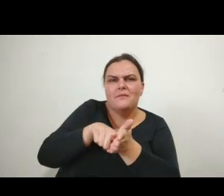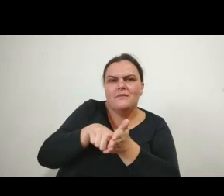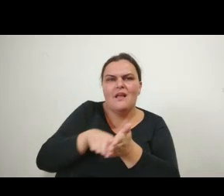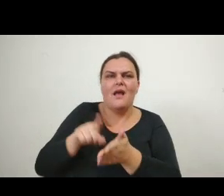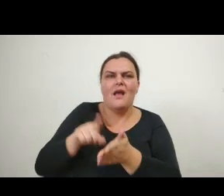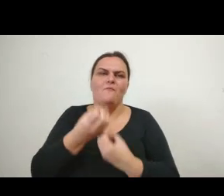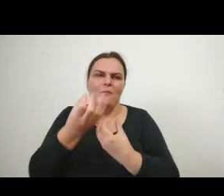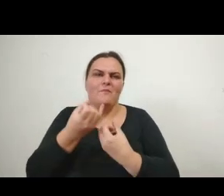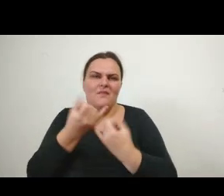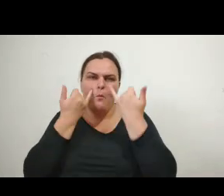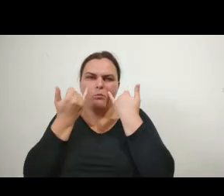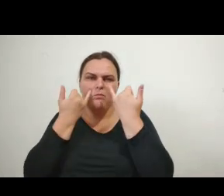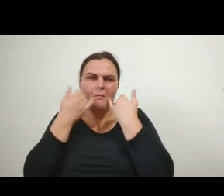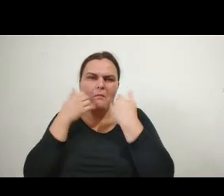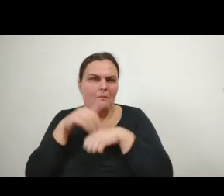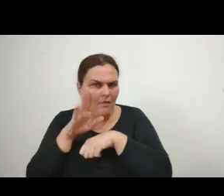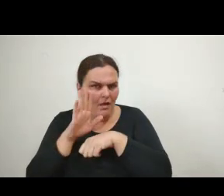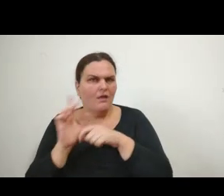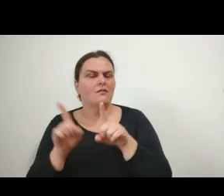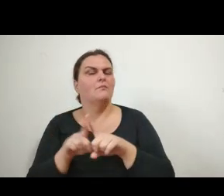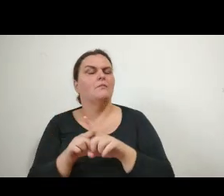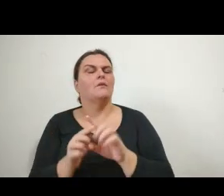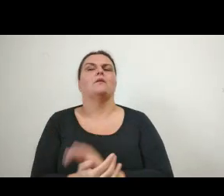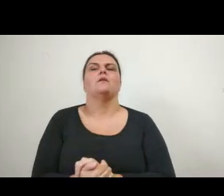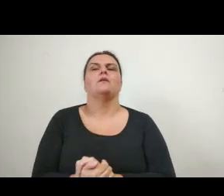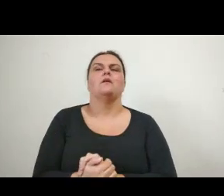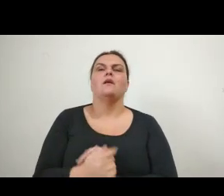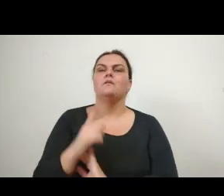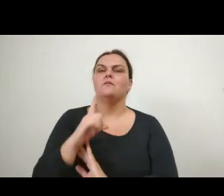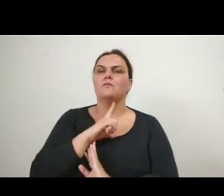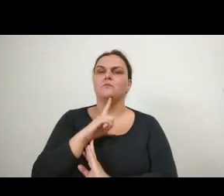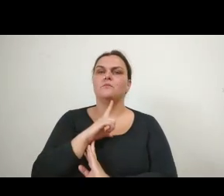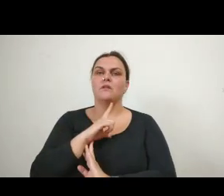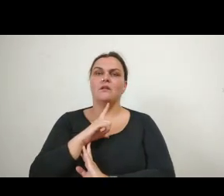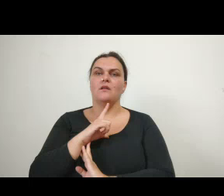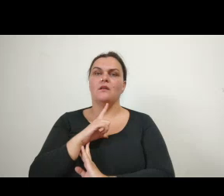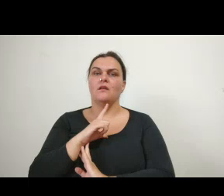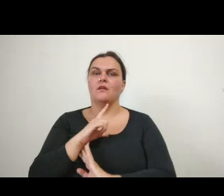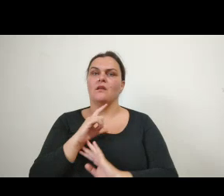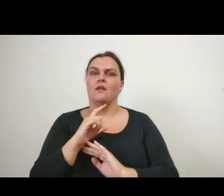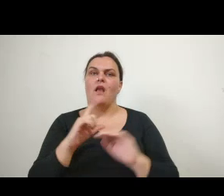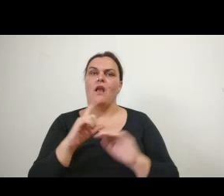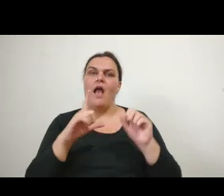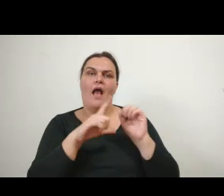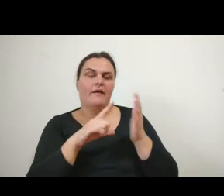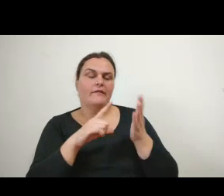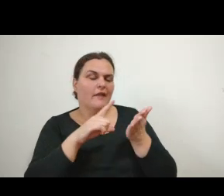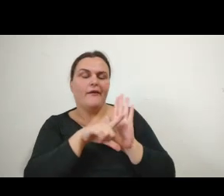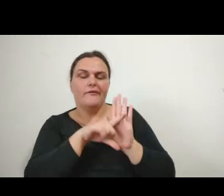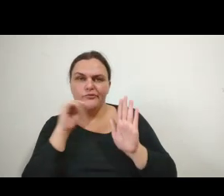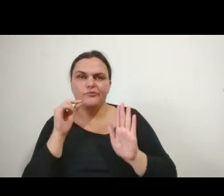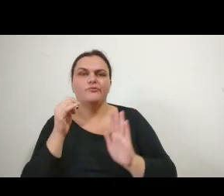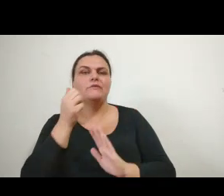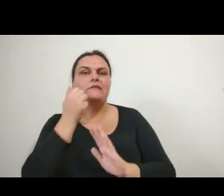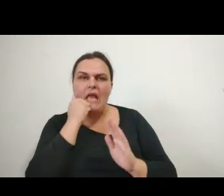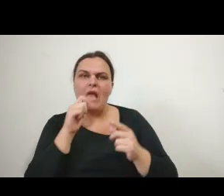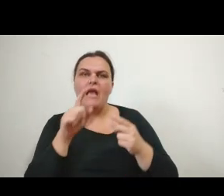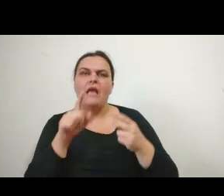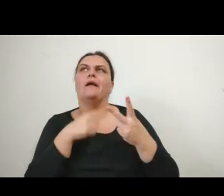São, né, alguns dos trabalhos científicos, os sites também institucionais que podem ser